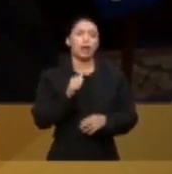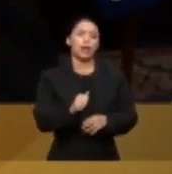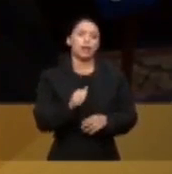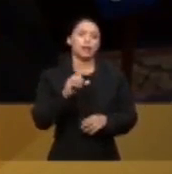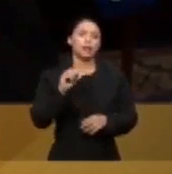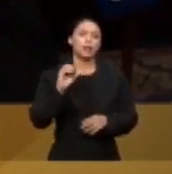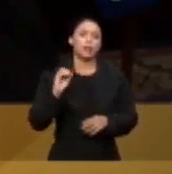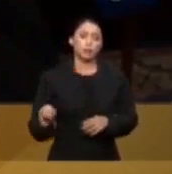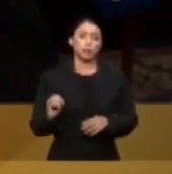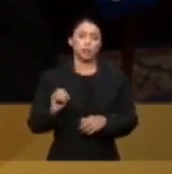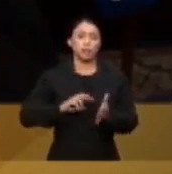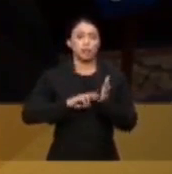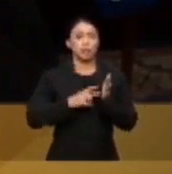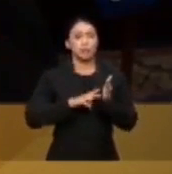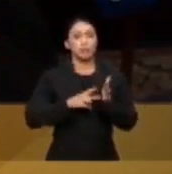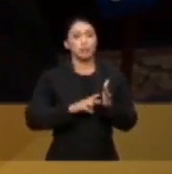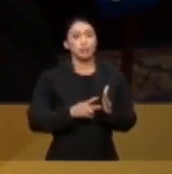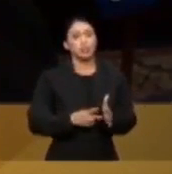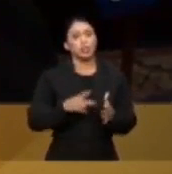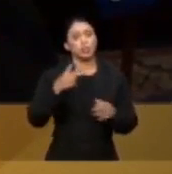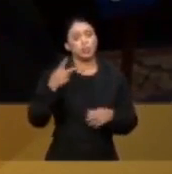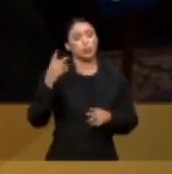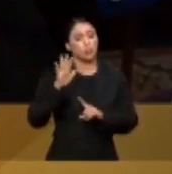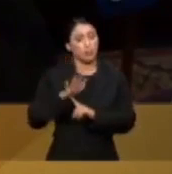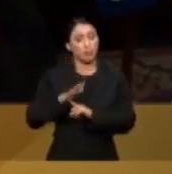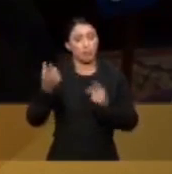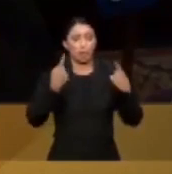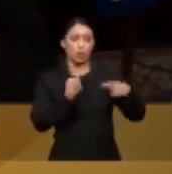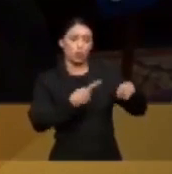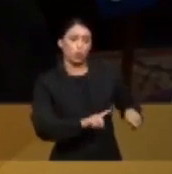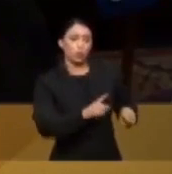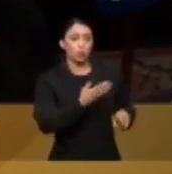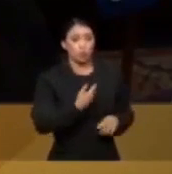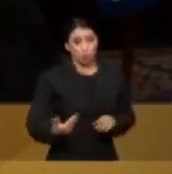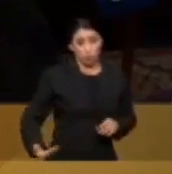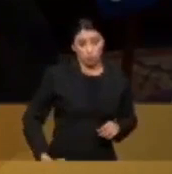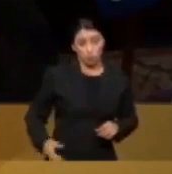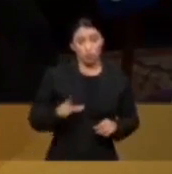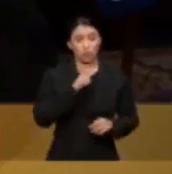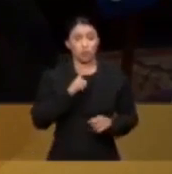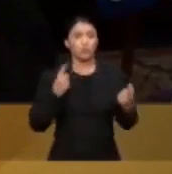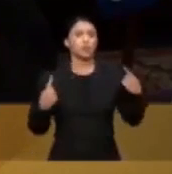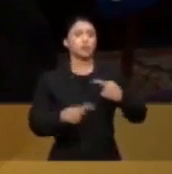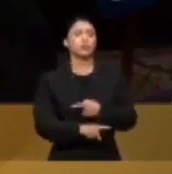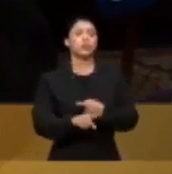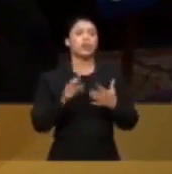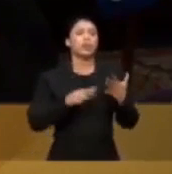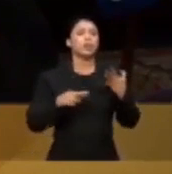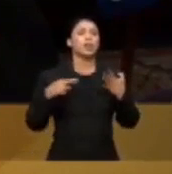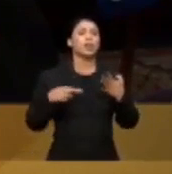pelo Sindicato dos Servidores da Justiça Federal do Paraná contra a União, na qual se questionou a aplicação da Resolução